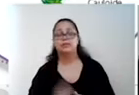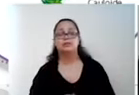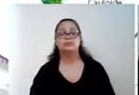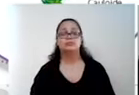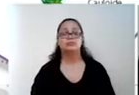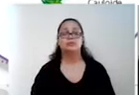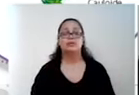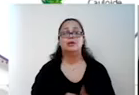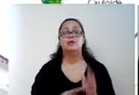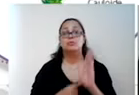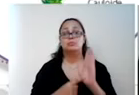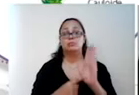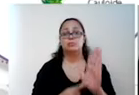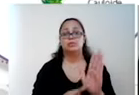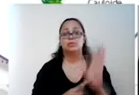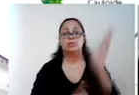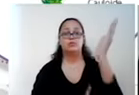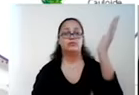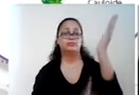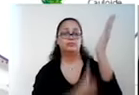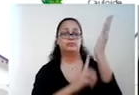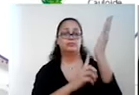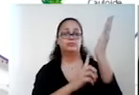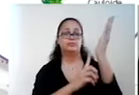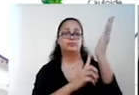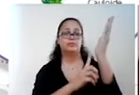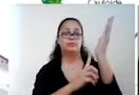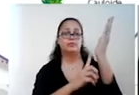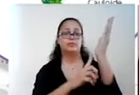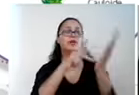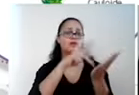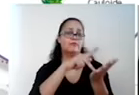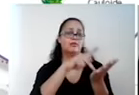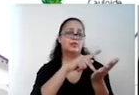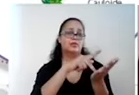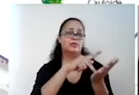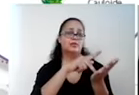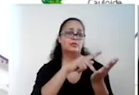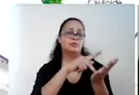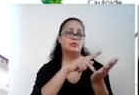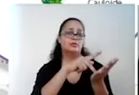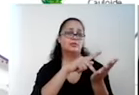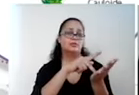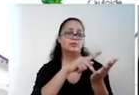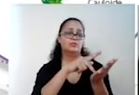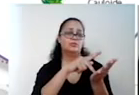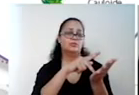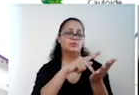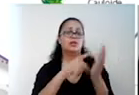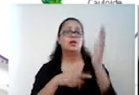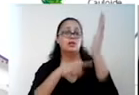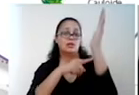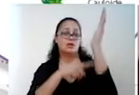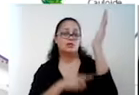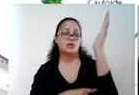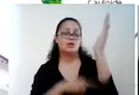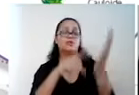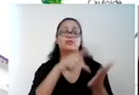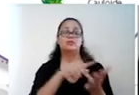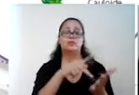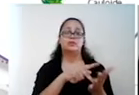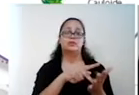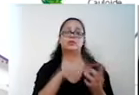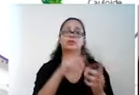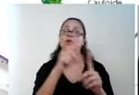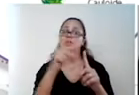Apresentando vaso condutor dentro da raiz, é uma raiz verdadeira. Apresentando no interior de um caule, é um caule verdadeiro, e apresentando dentro de uma